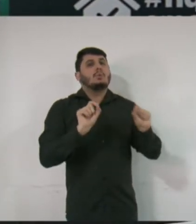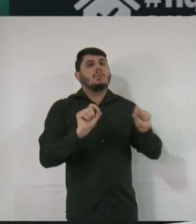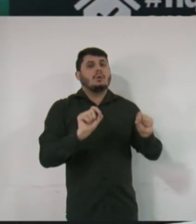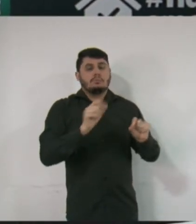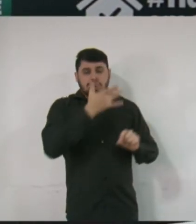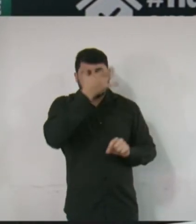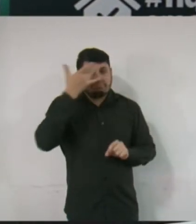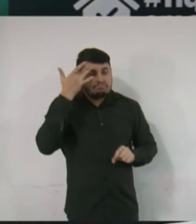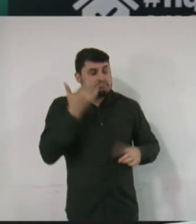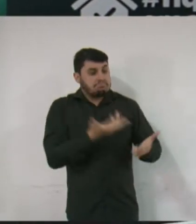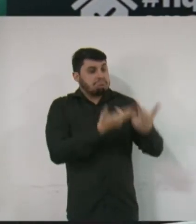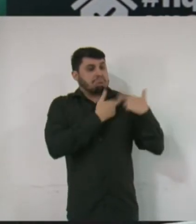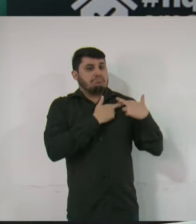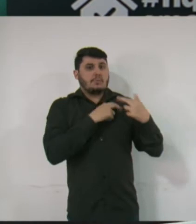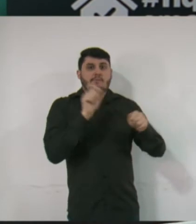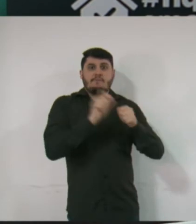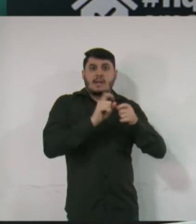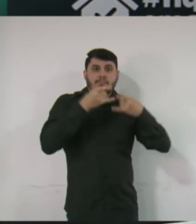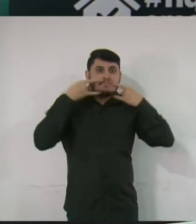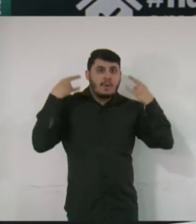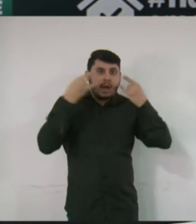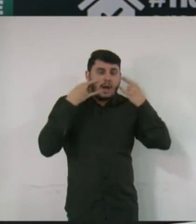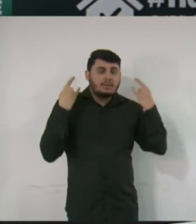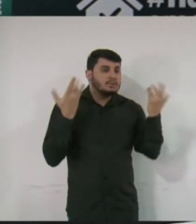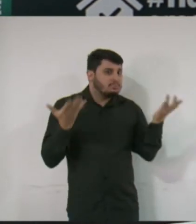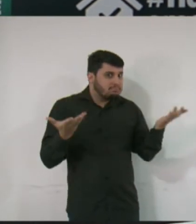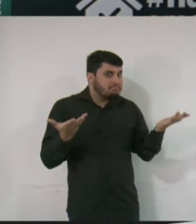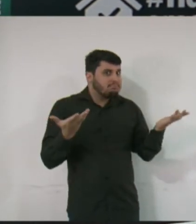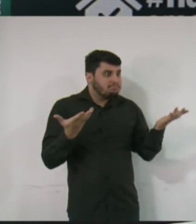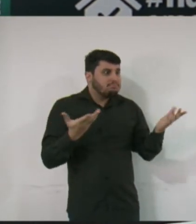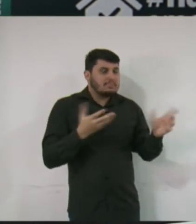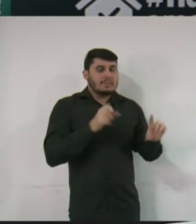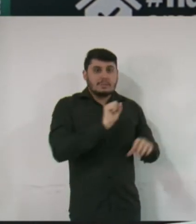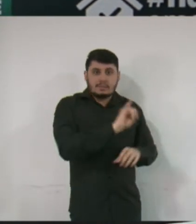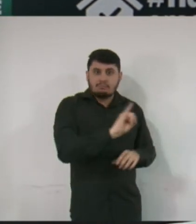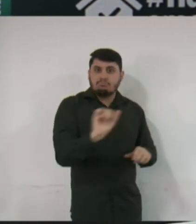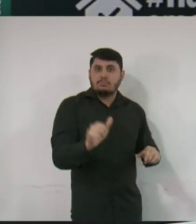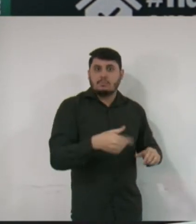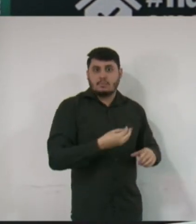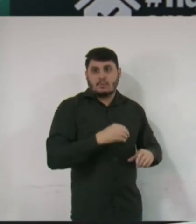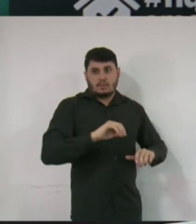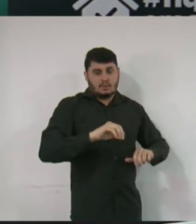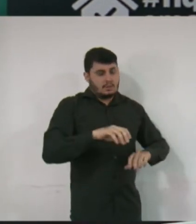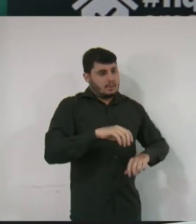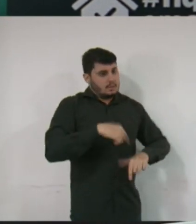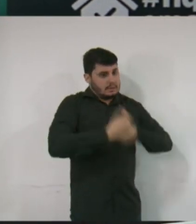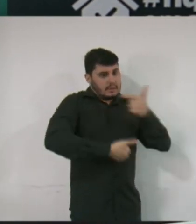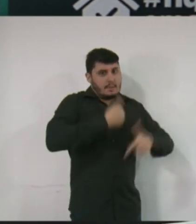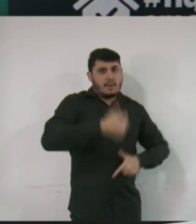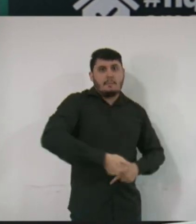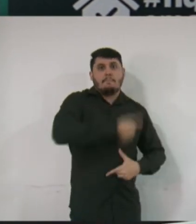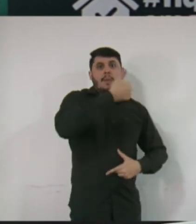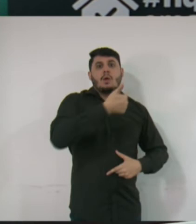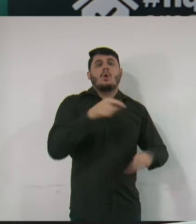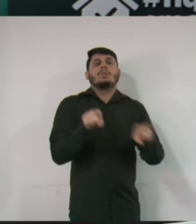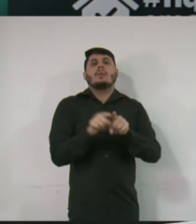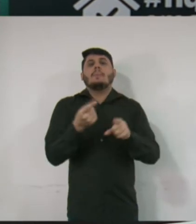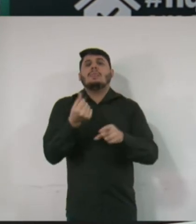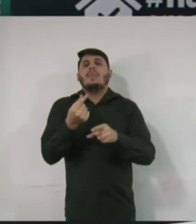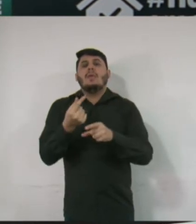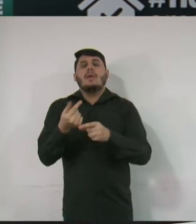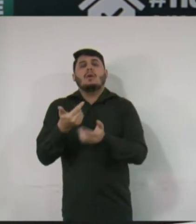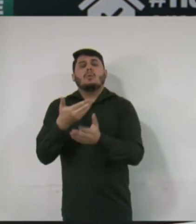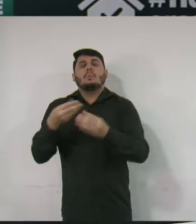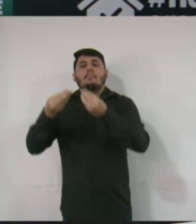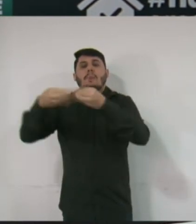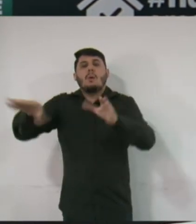faturamento percentual em relação ao que seria faturado normalmente? E quais as perspectivas a partir da reabertura? Prefeita.